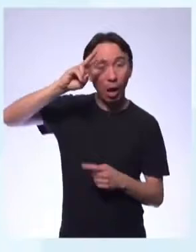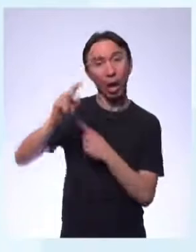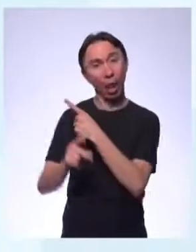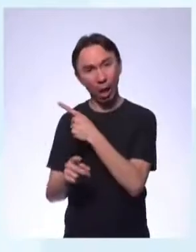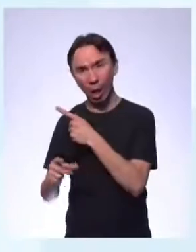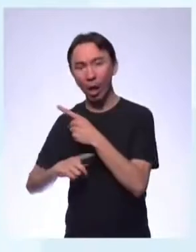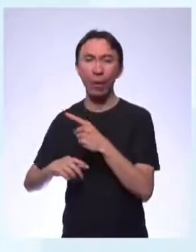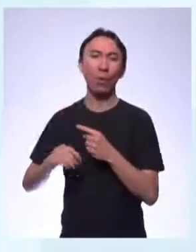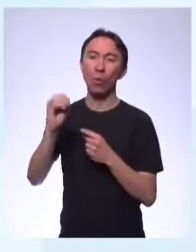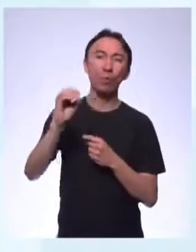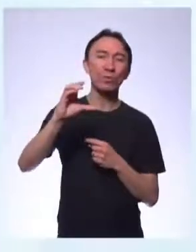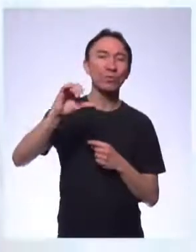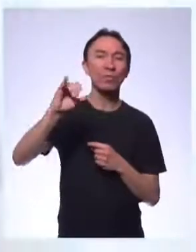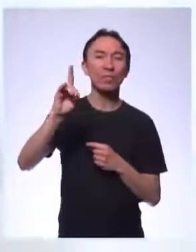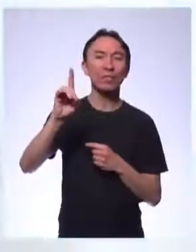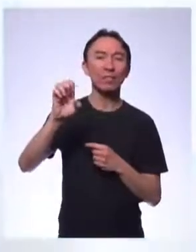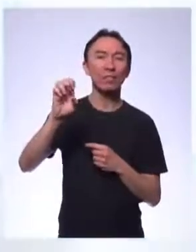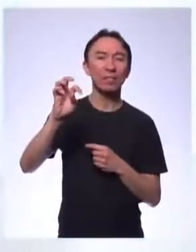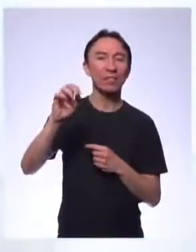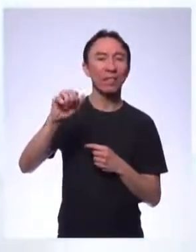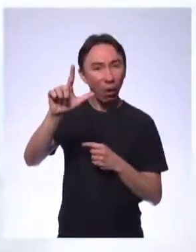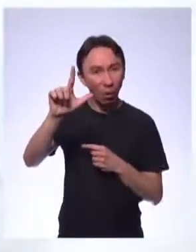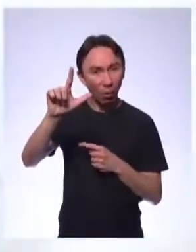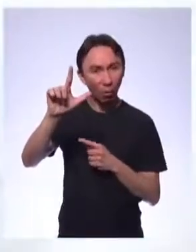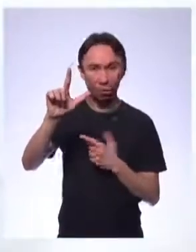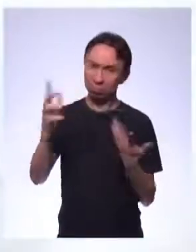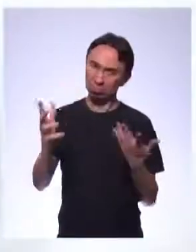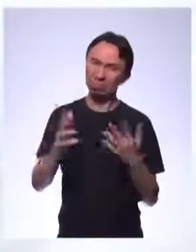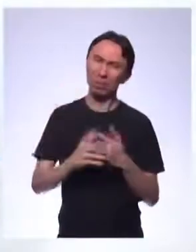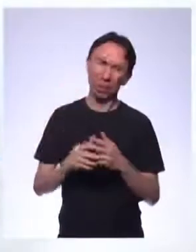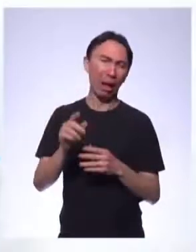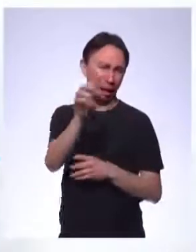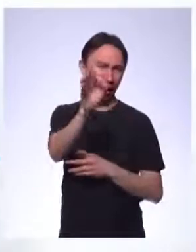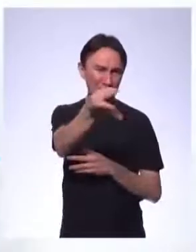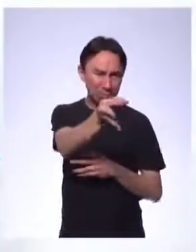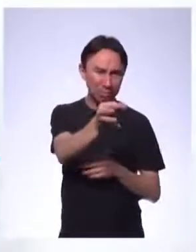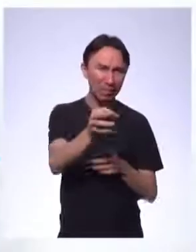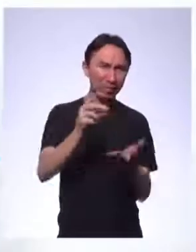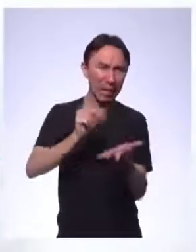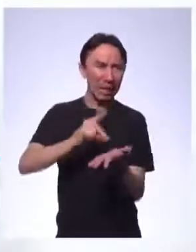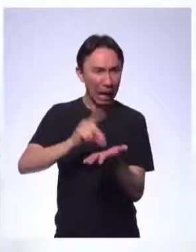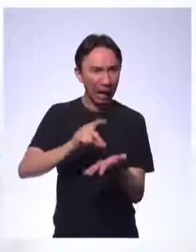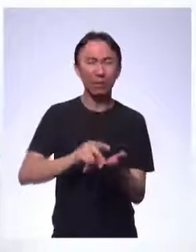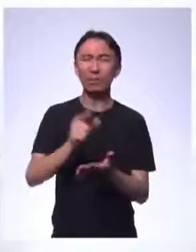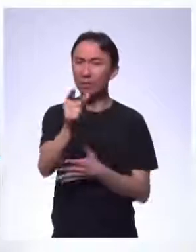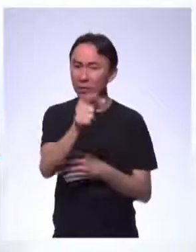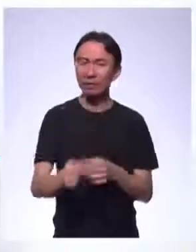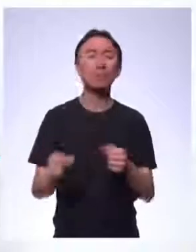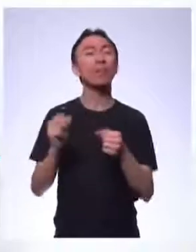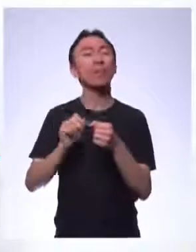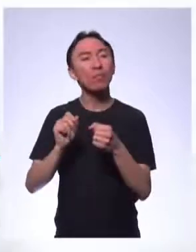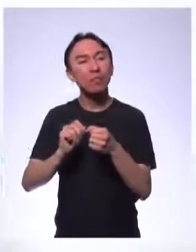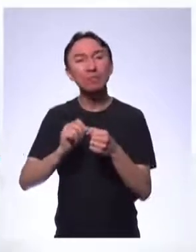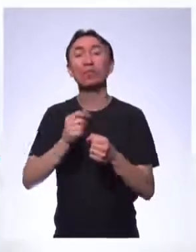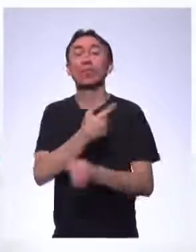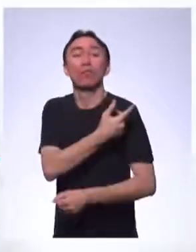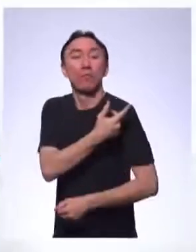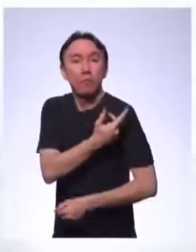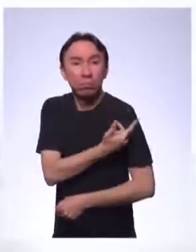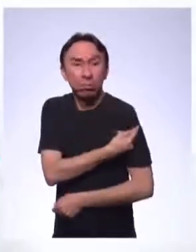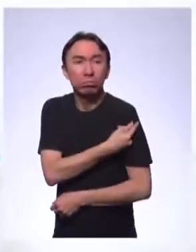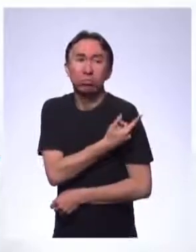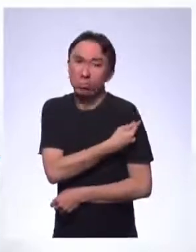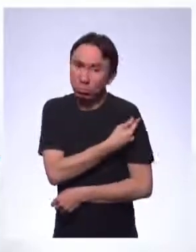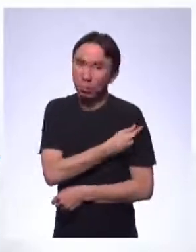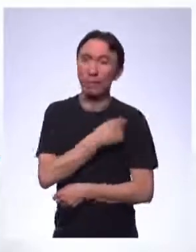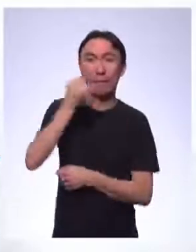ocidentais, né? Então o Edward Jenner realmente ele desenvolveu uma vacina